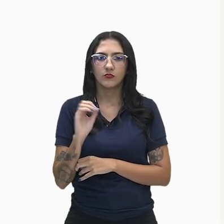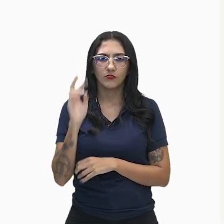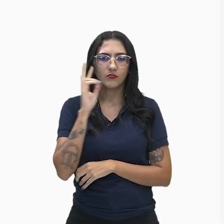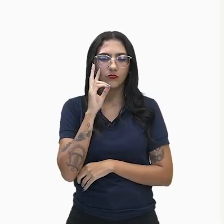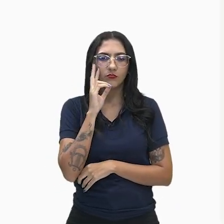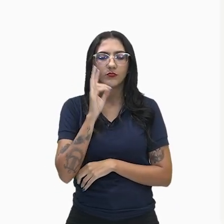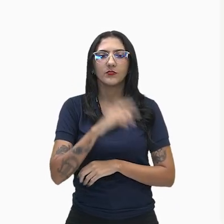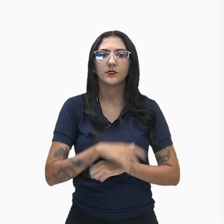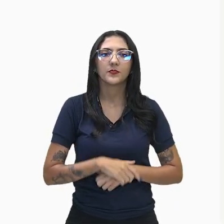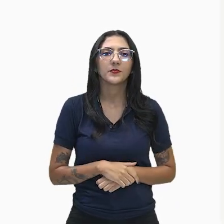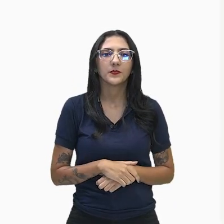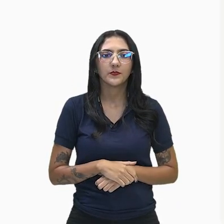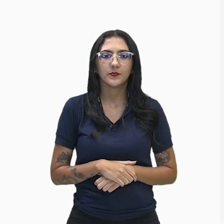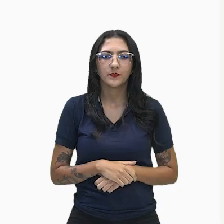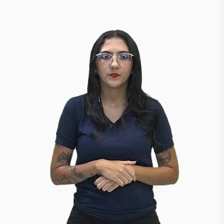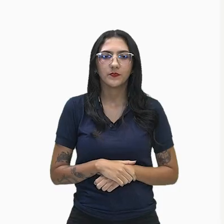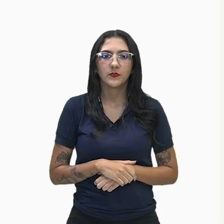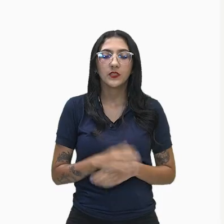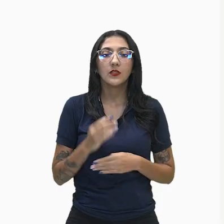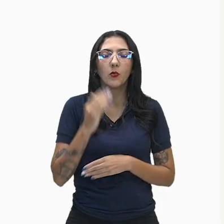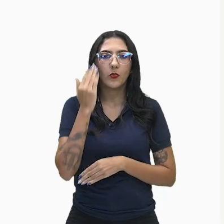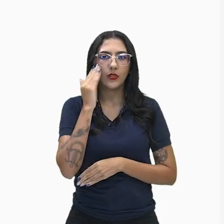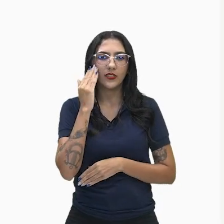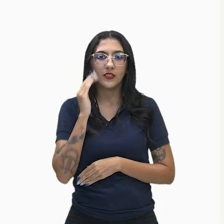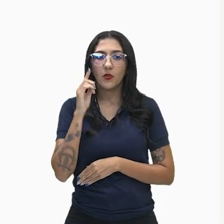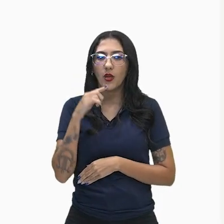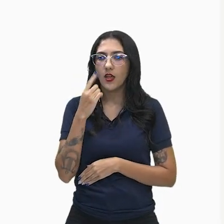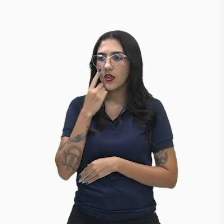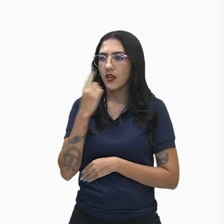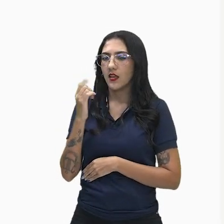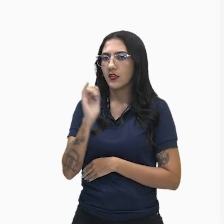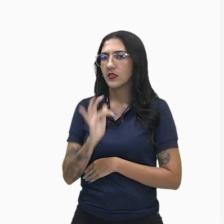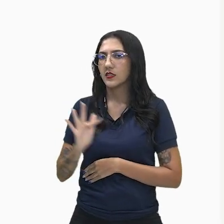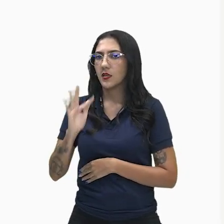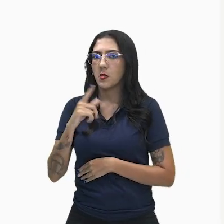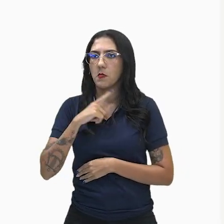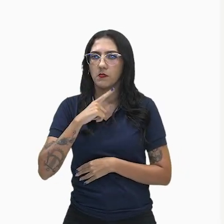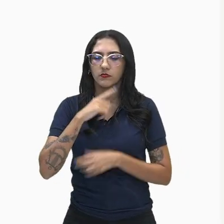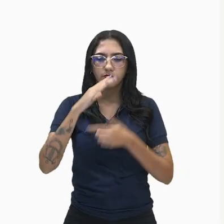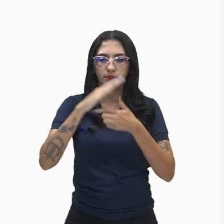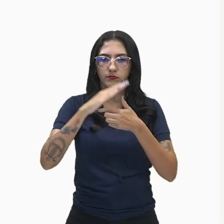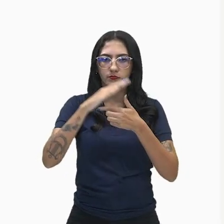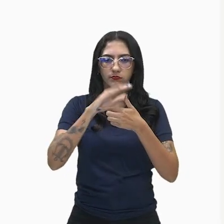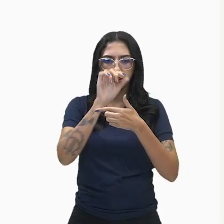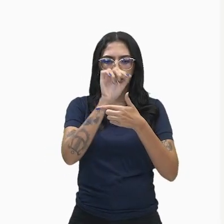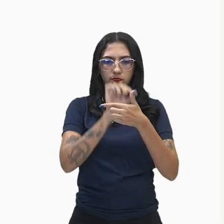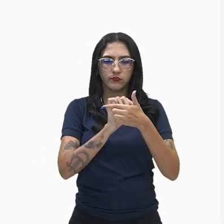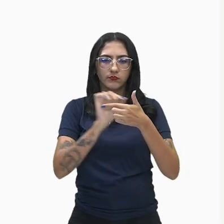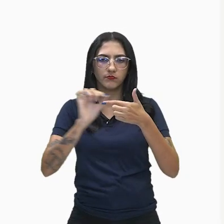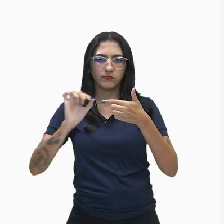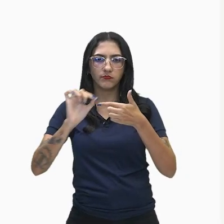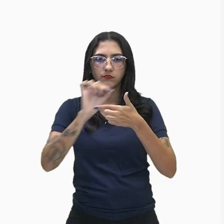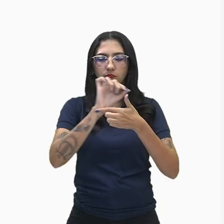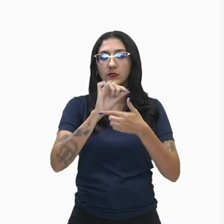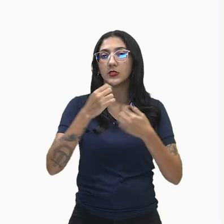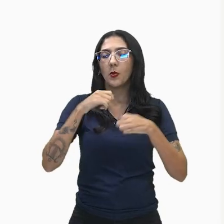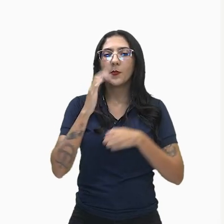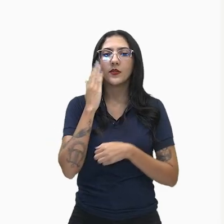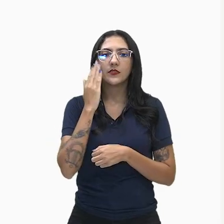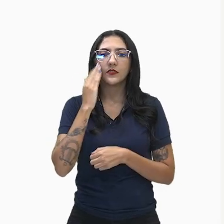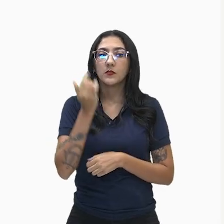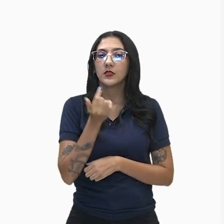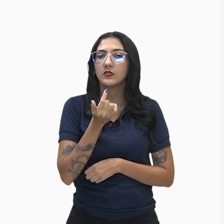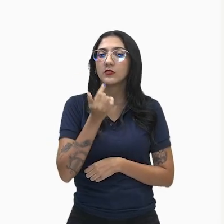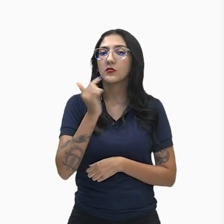ó, entendendo esta figura aqui como um triângulo retângulo, certo? Então ele precisamos descobrir esse outro cateto.